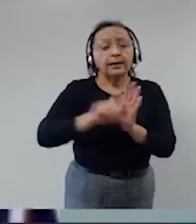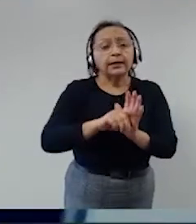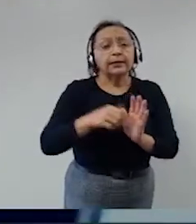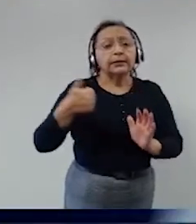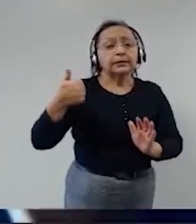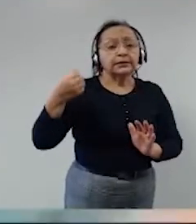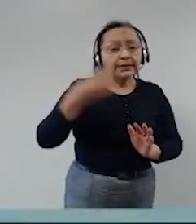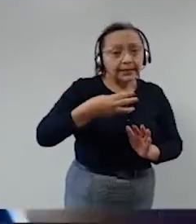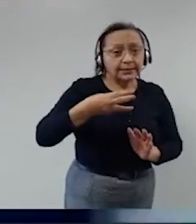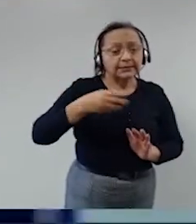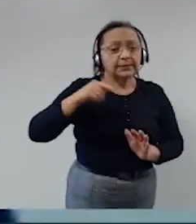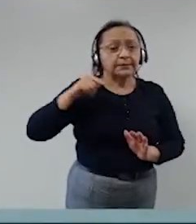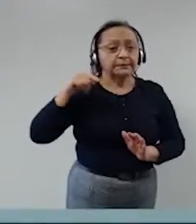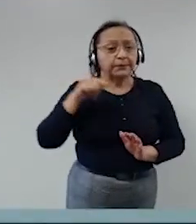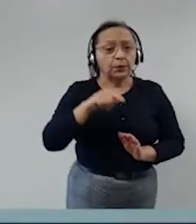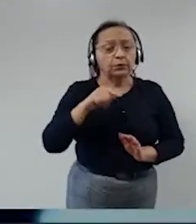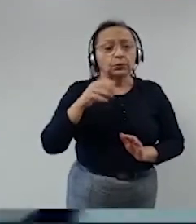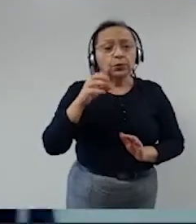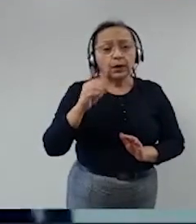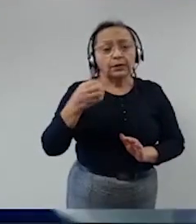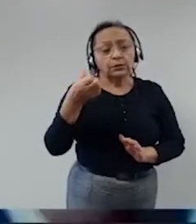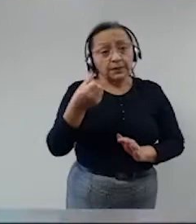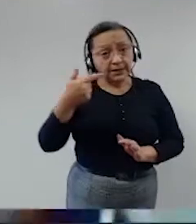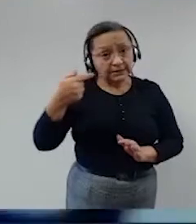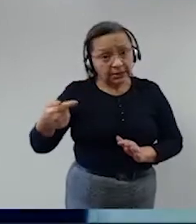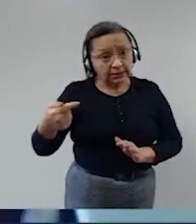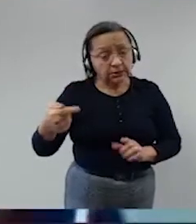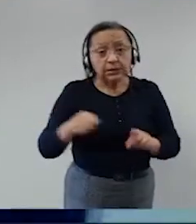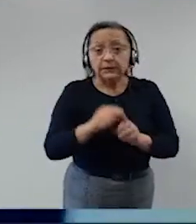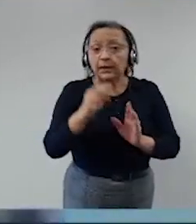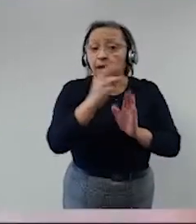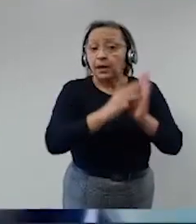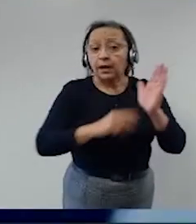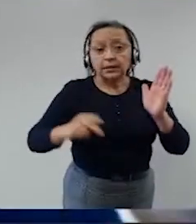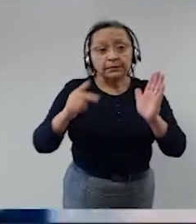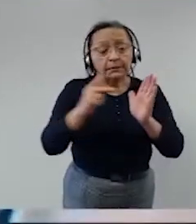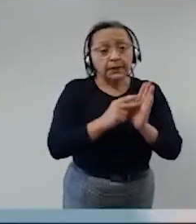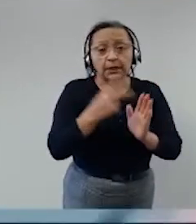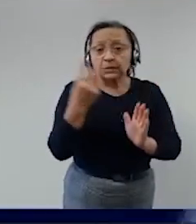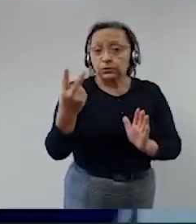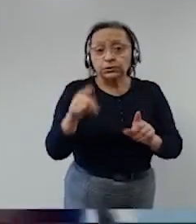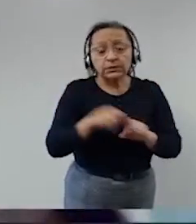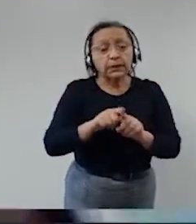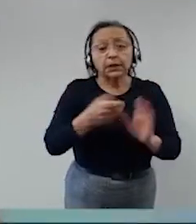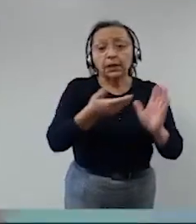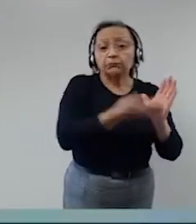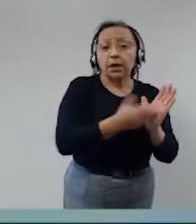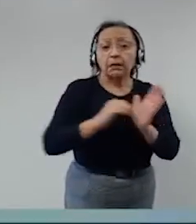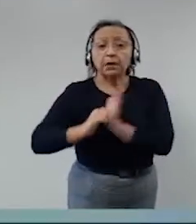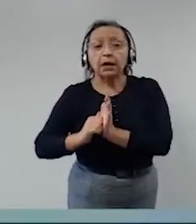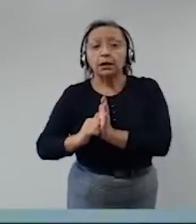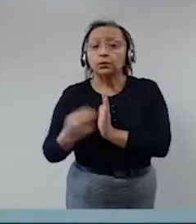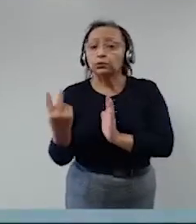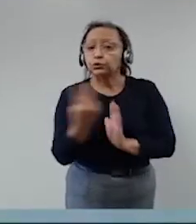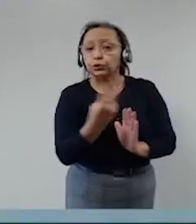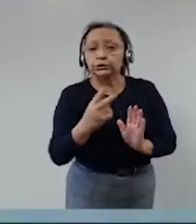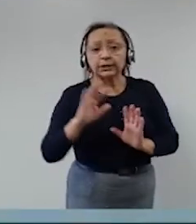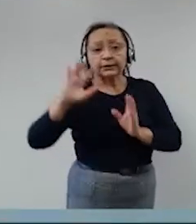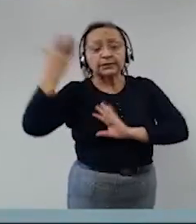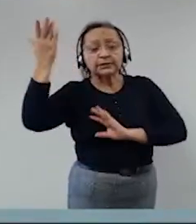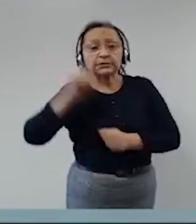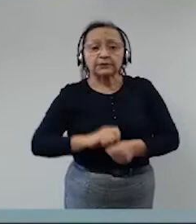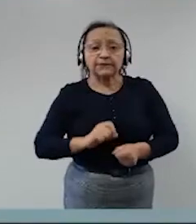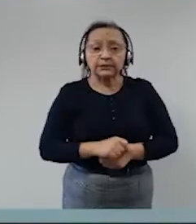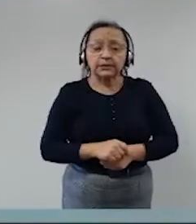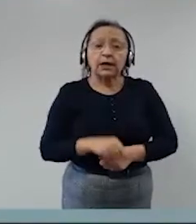13467 e as MPs vindo dos dois poderes, Executivo e do Legislativo. E aí? E o STF